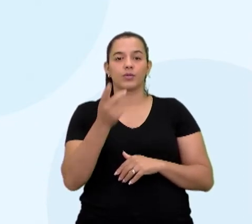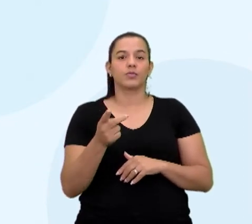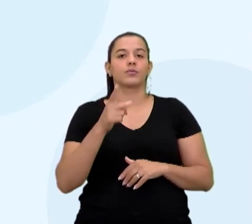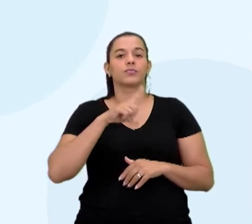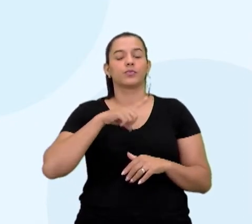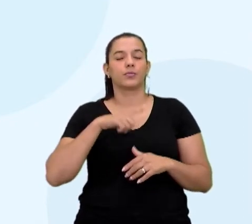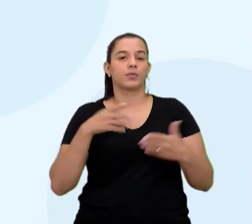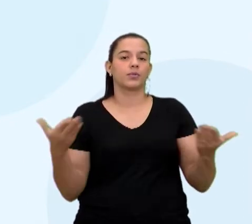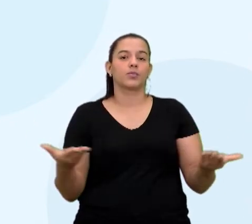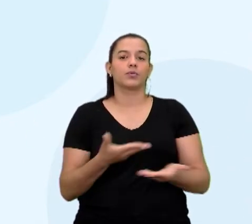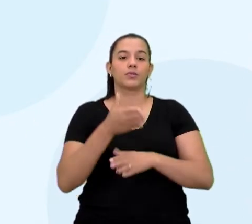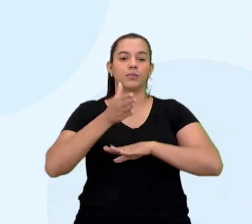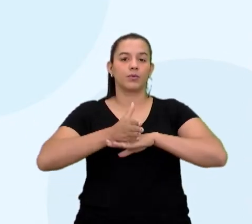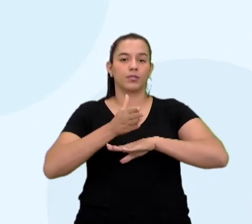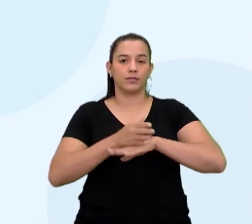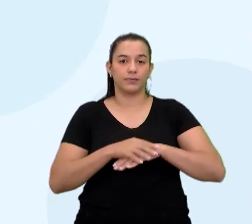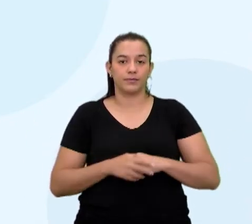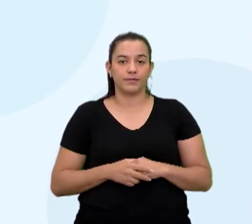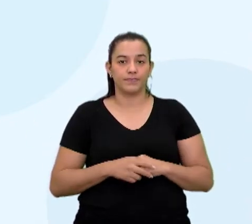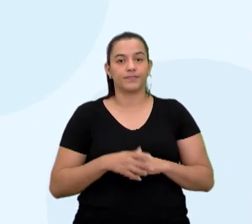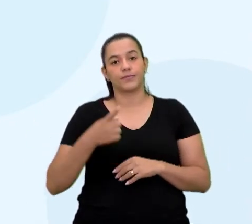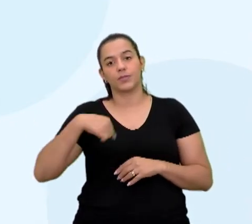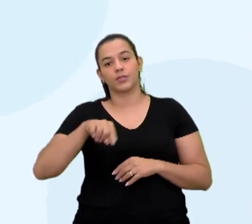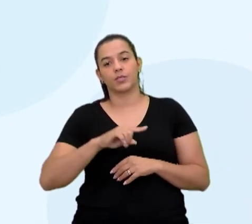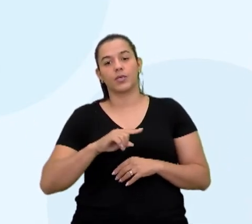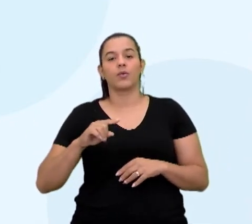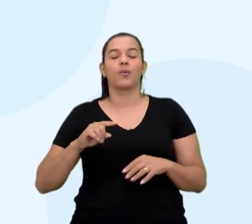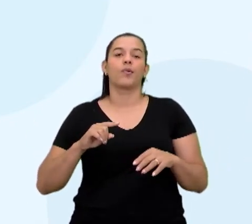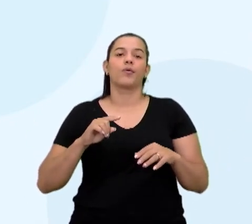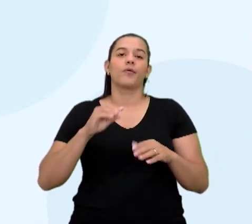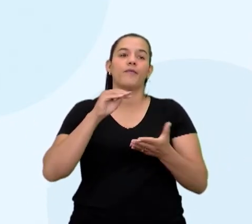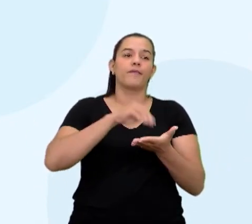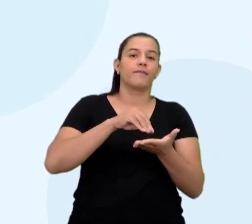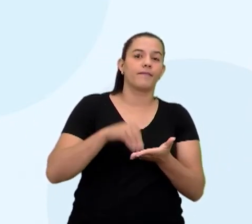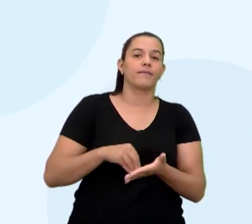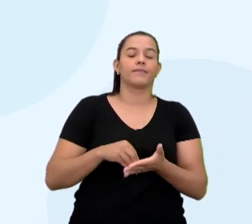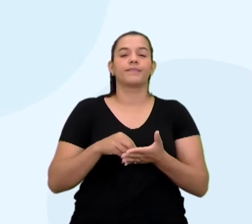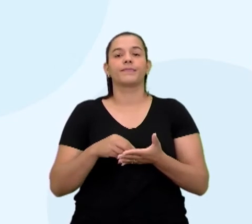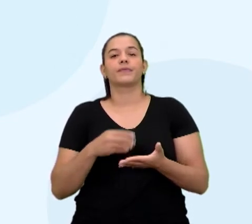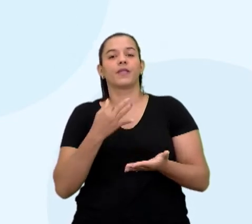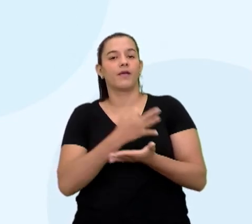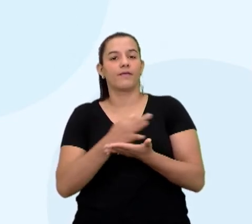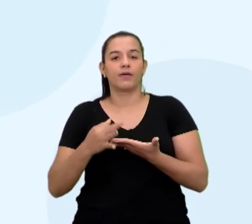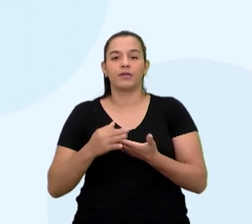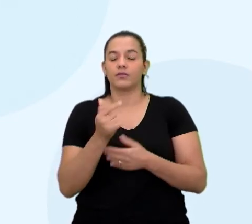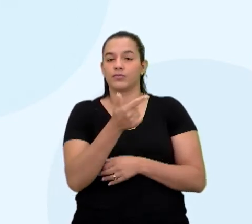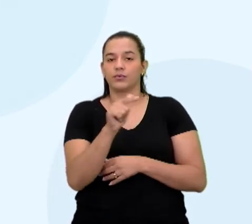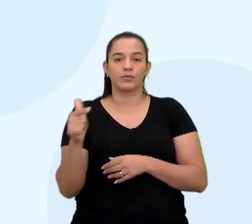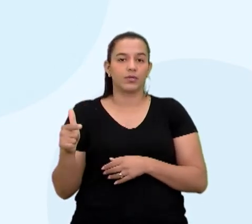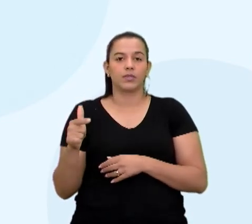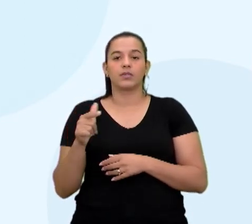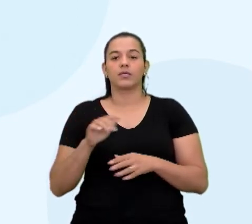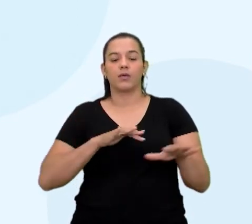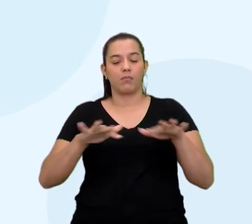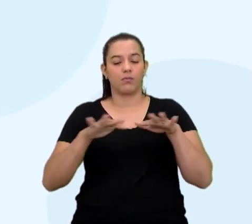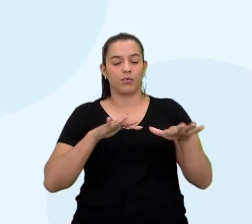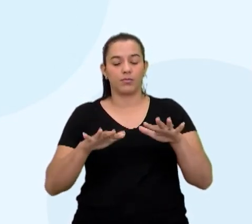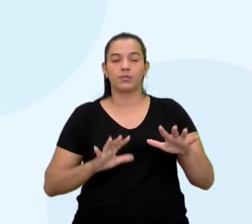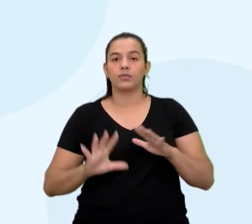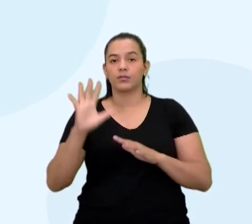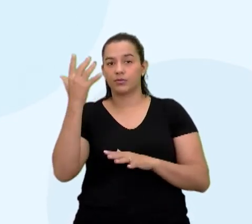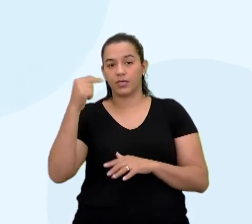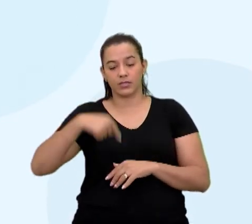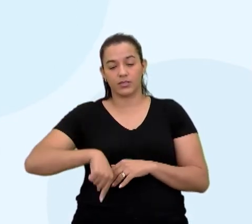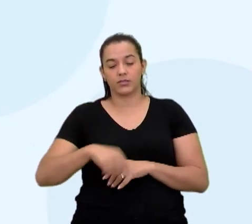dobramentos modernos, tá certo? Então não apresenta dobras, não apresenta falhas, né? Então não proporciona aí terremotos ou vulcanismo, como a